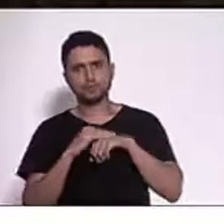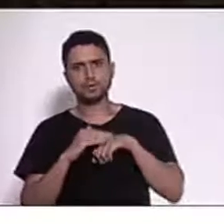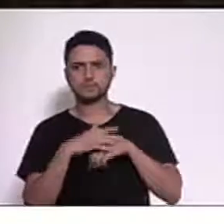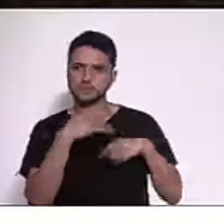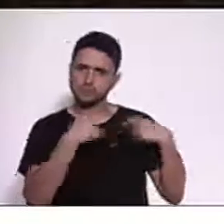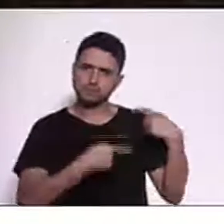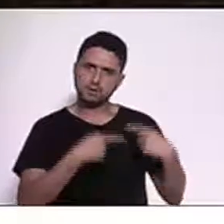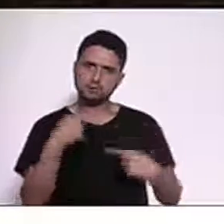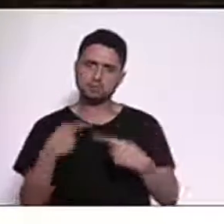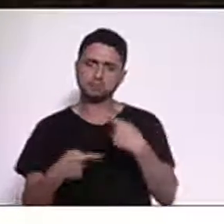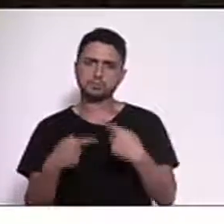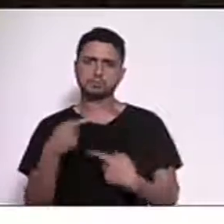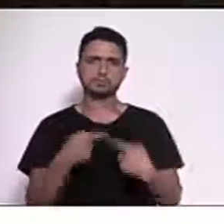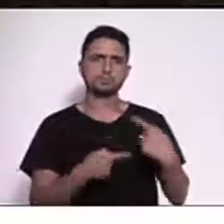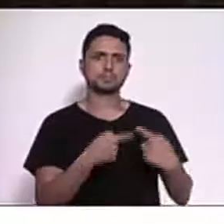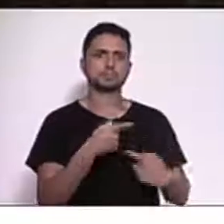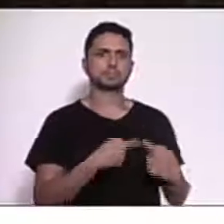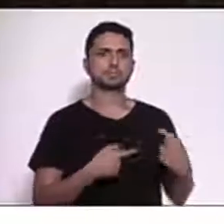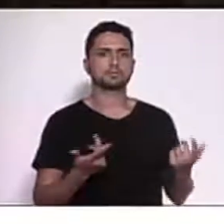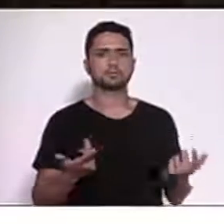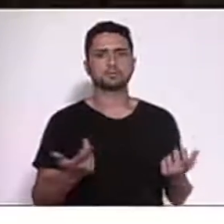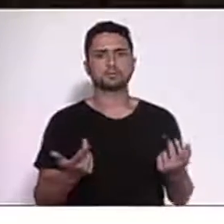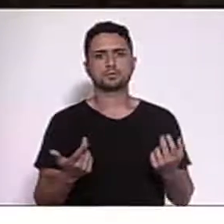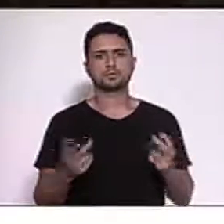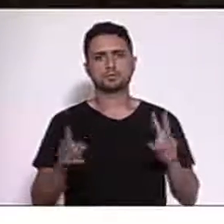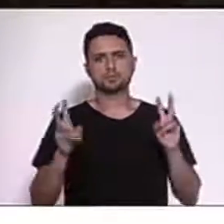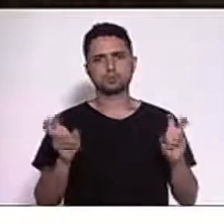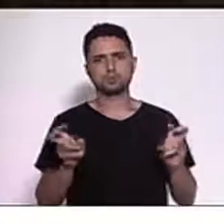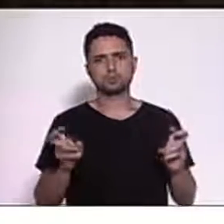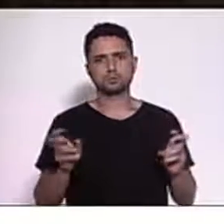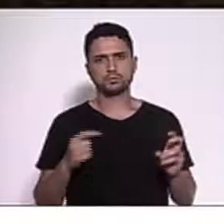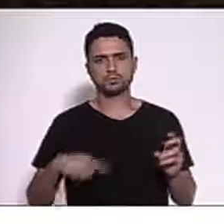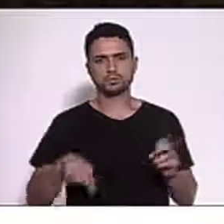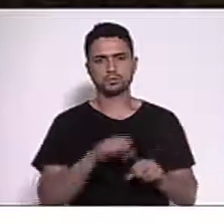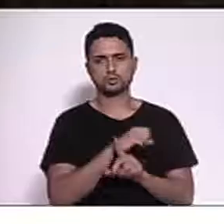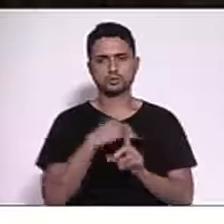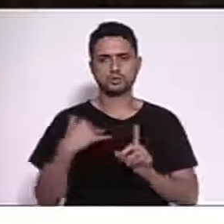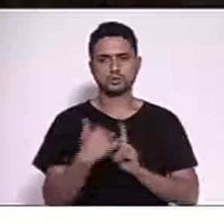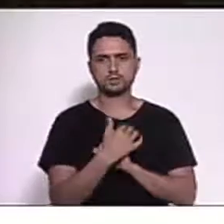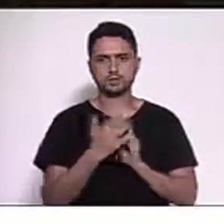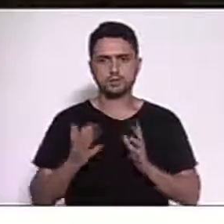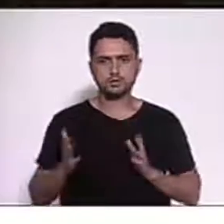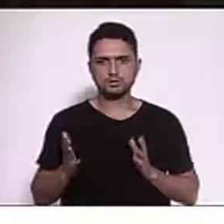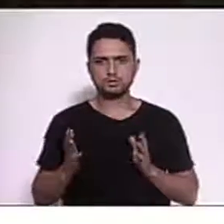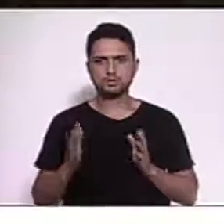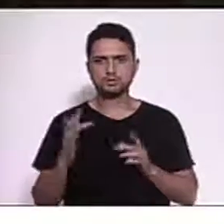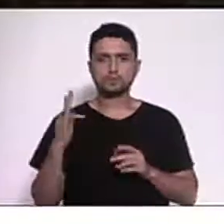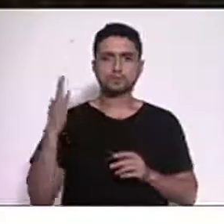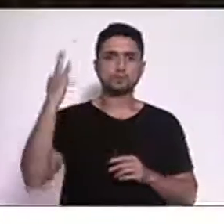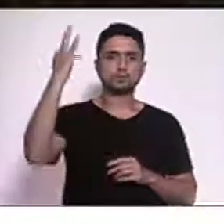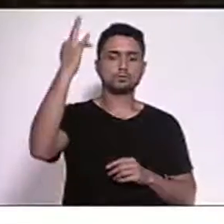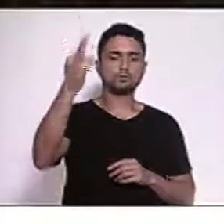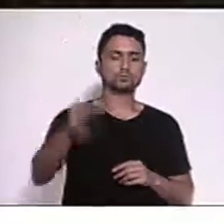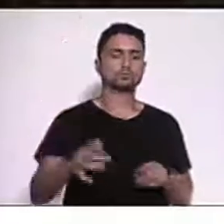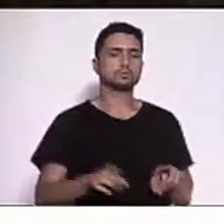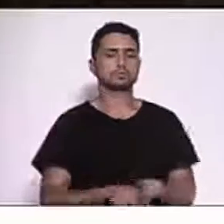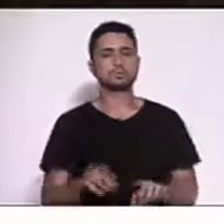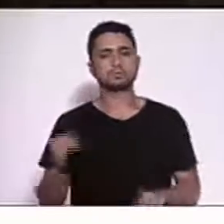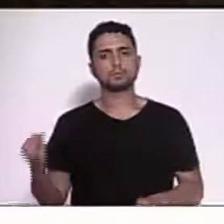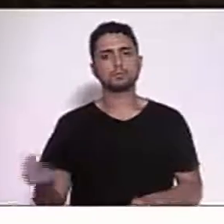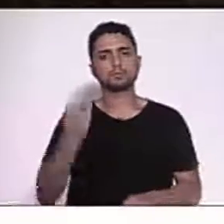discutindo e debatendo exatamente os rumos que está tomando a sociedade e a importância e necessidade da